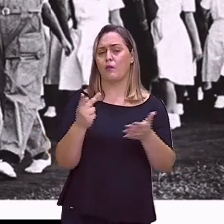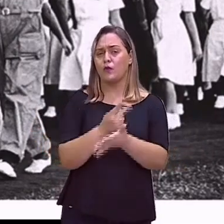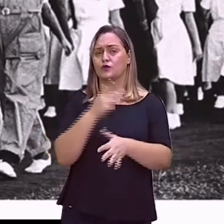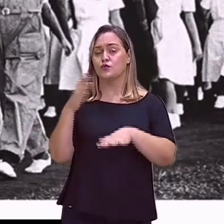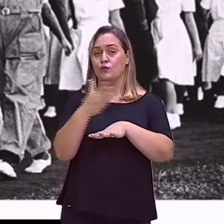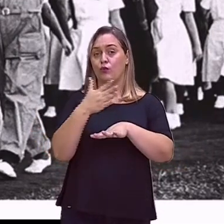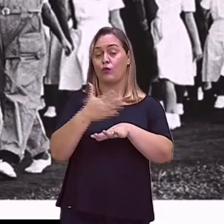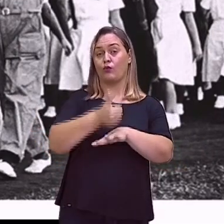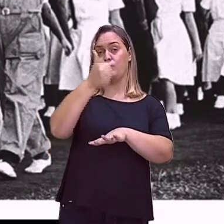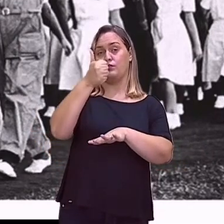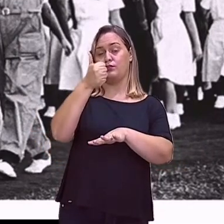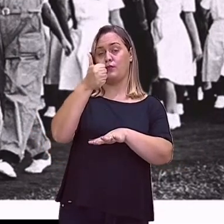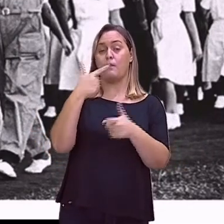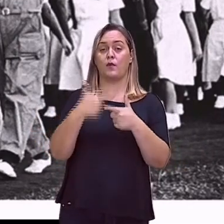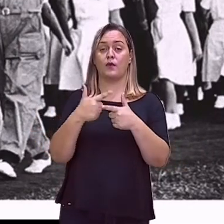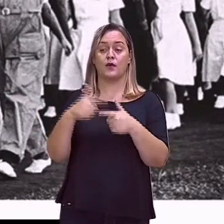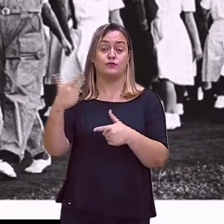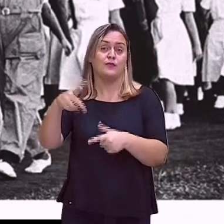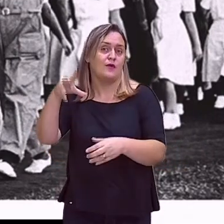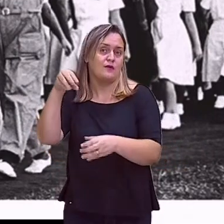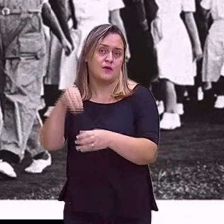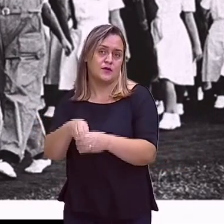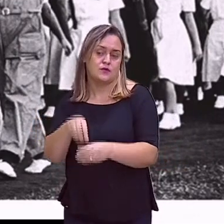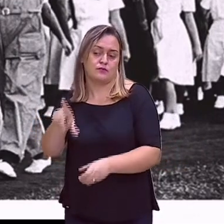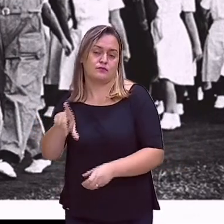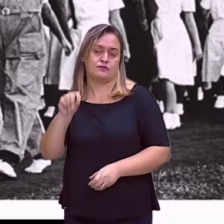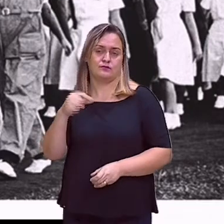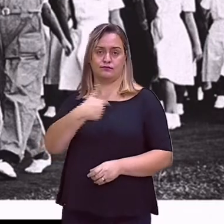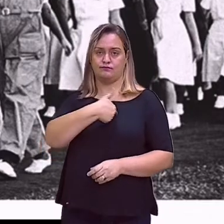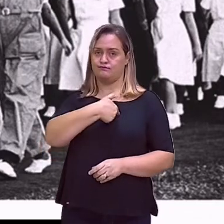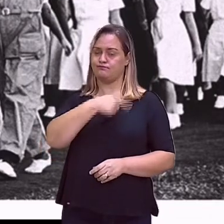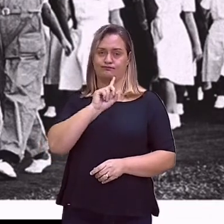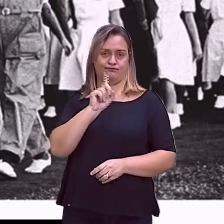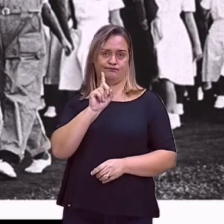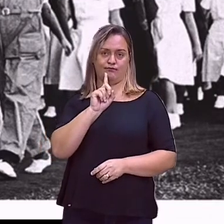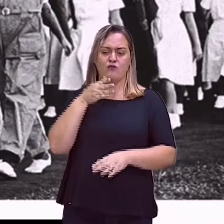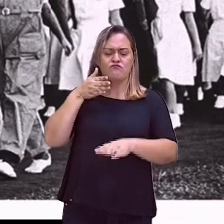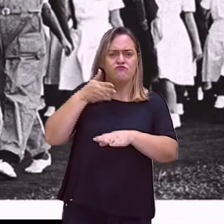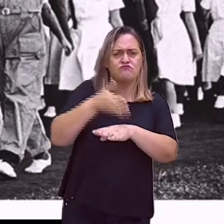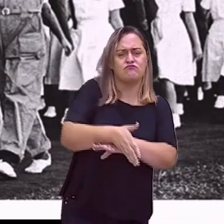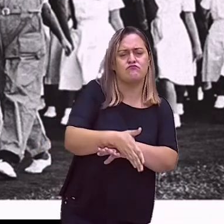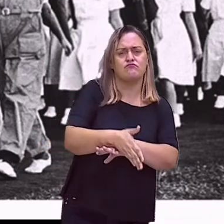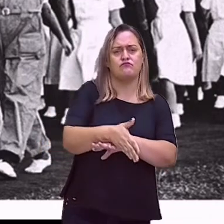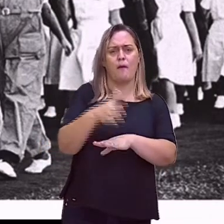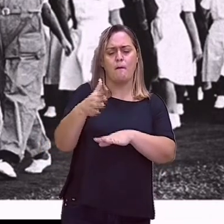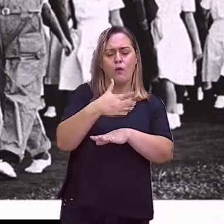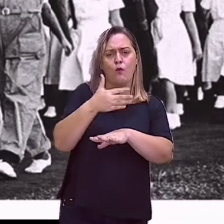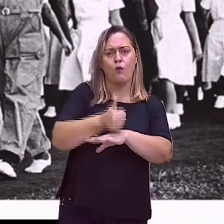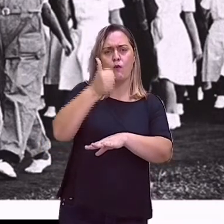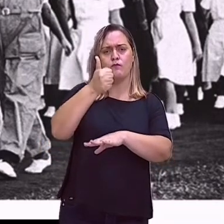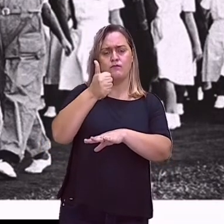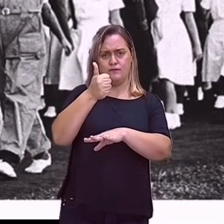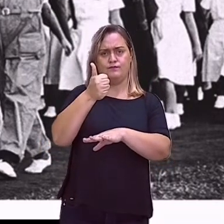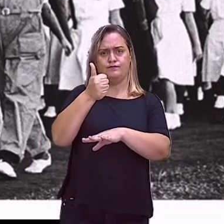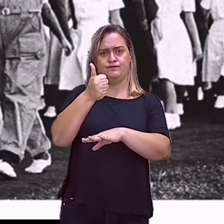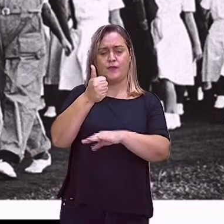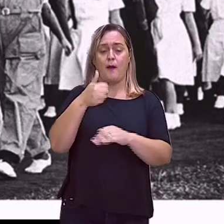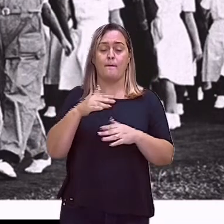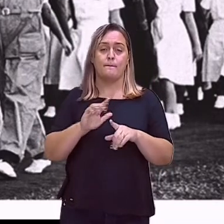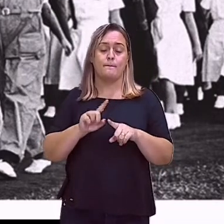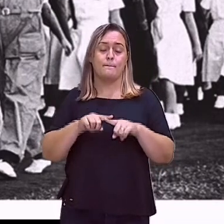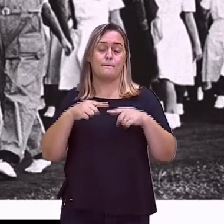e ele toma a presidência da República. Mas, como ele ia ficar